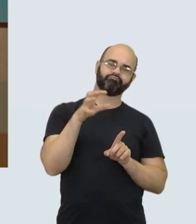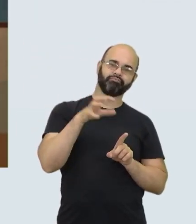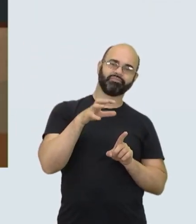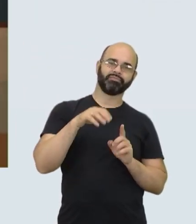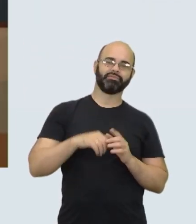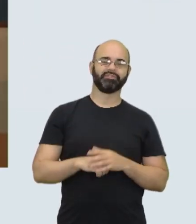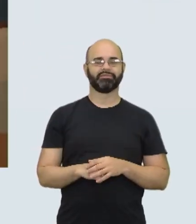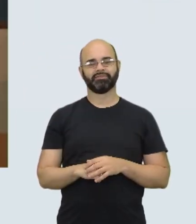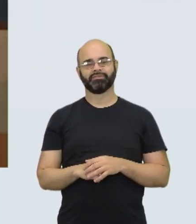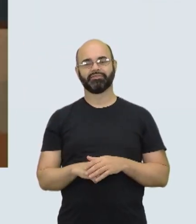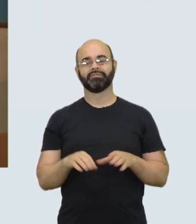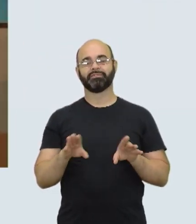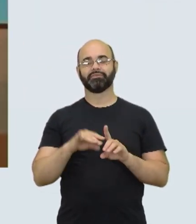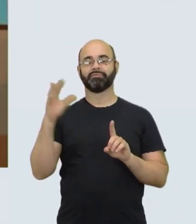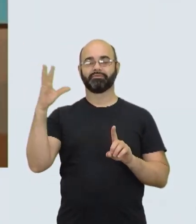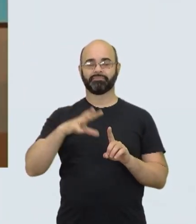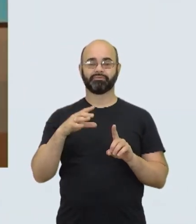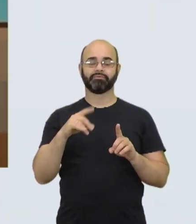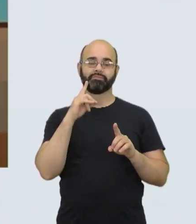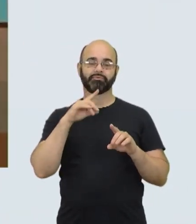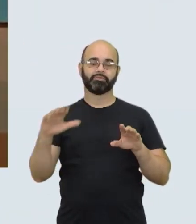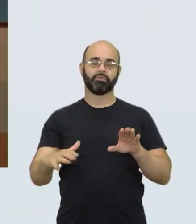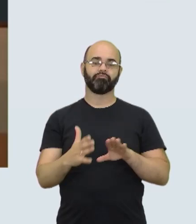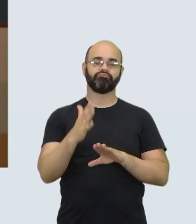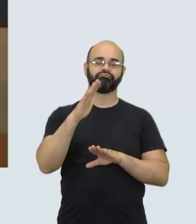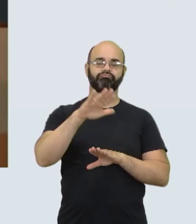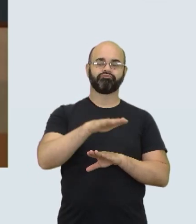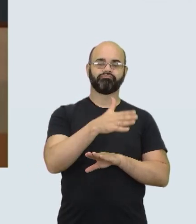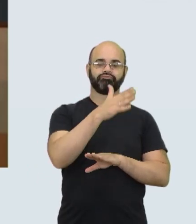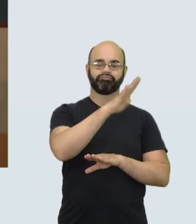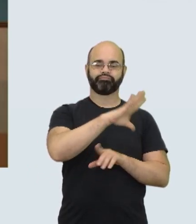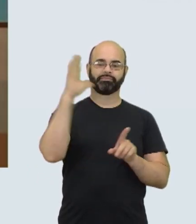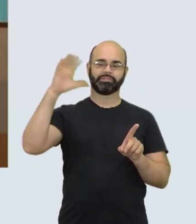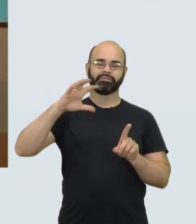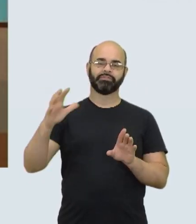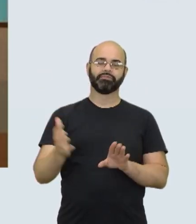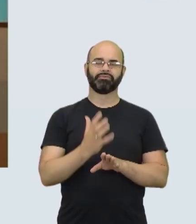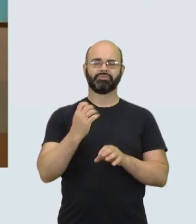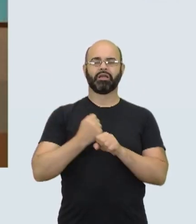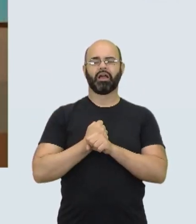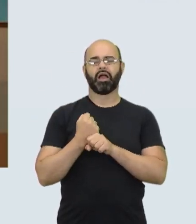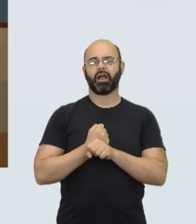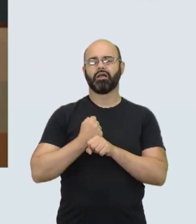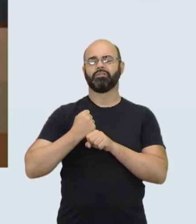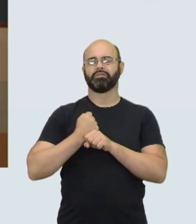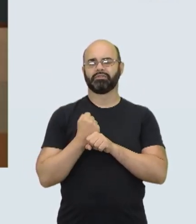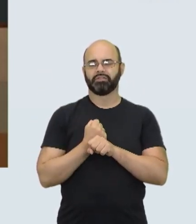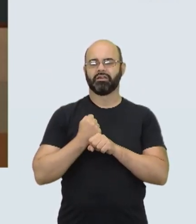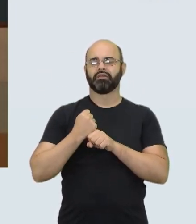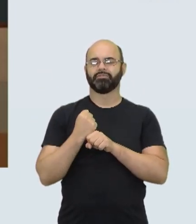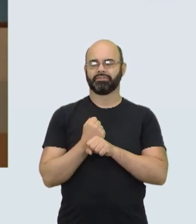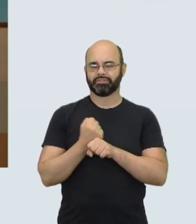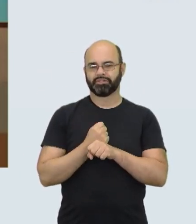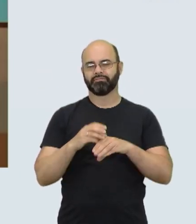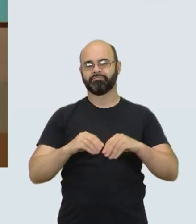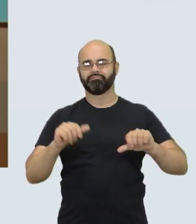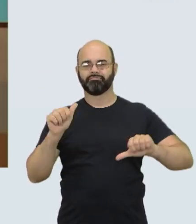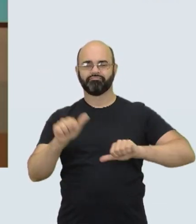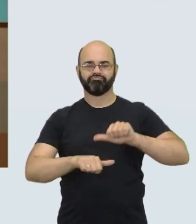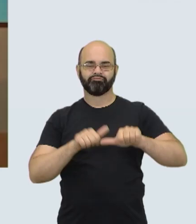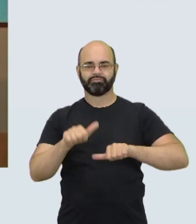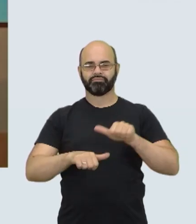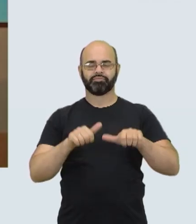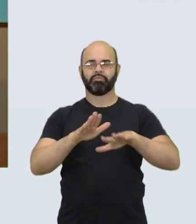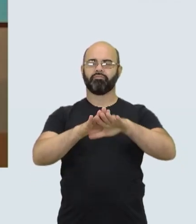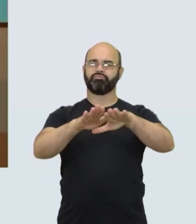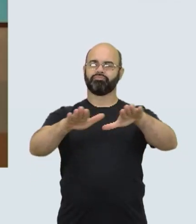com o tempo e o clima que é esculpido o relevo. São milhares de anos para formar o solo. A modificação da paisagem leva